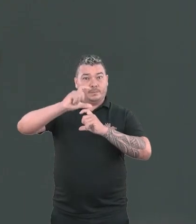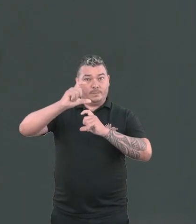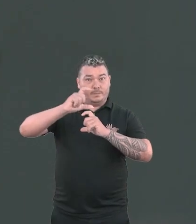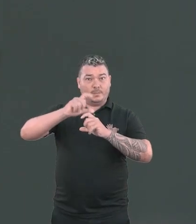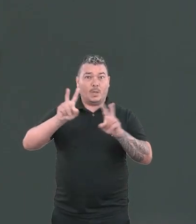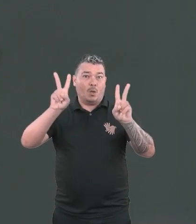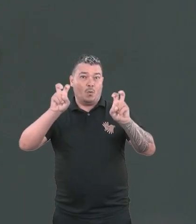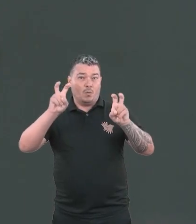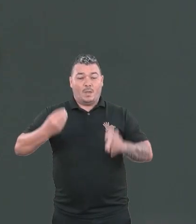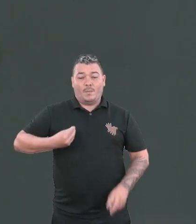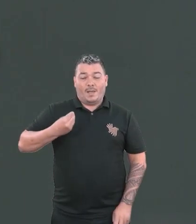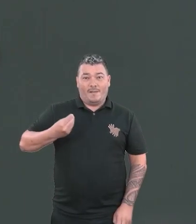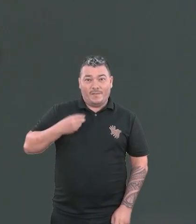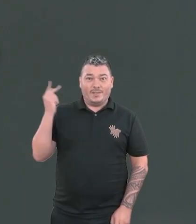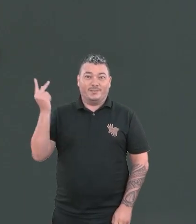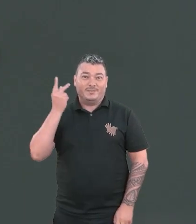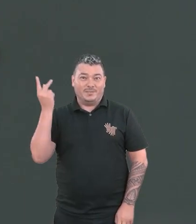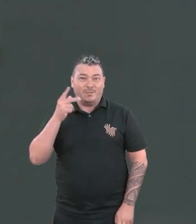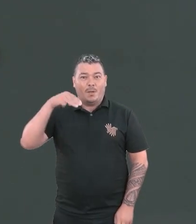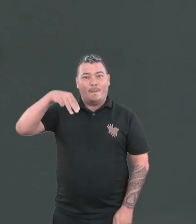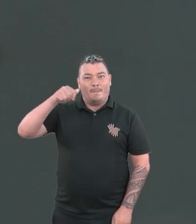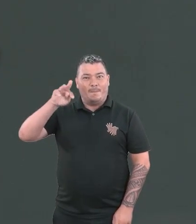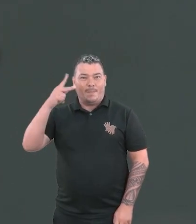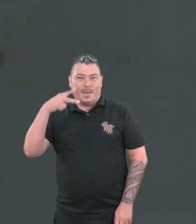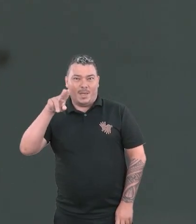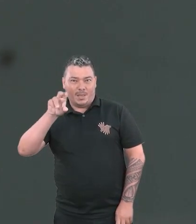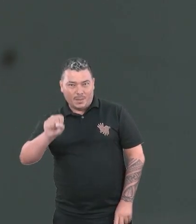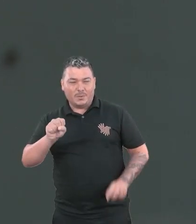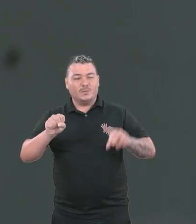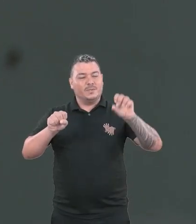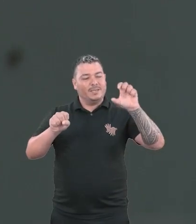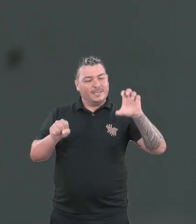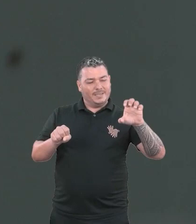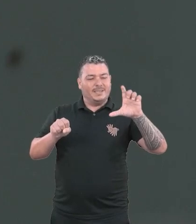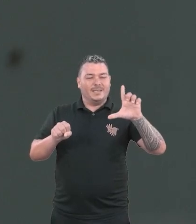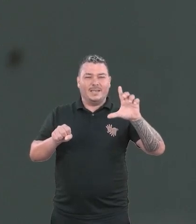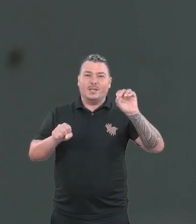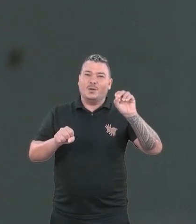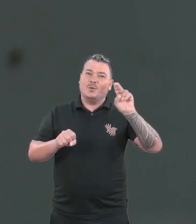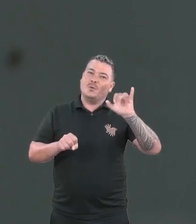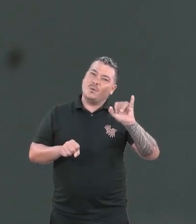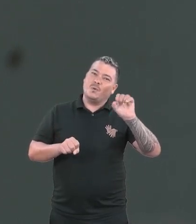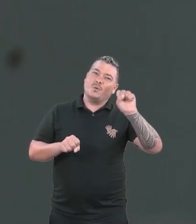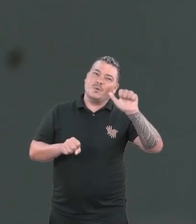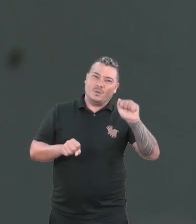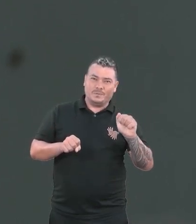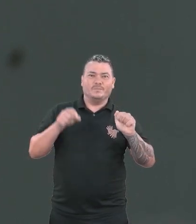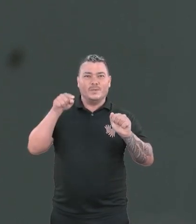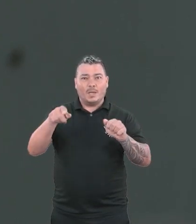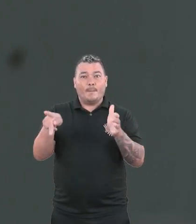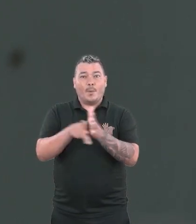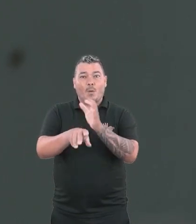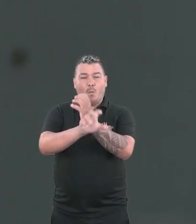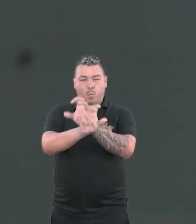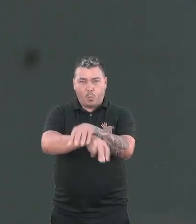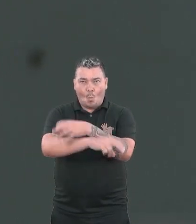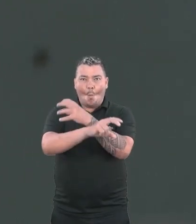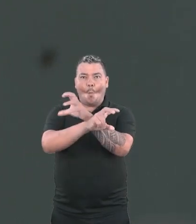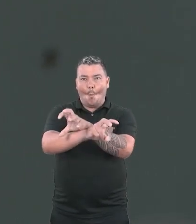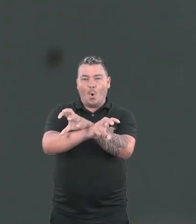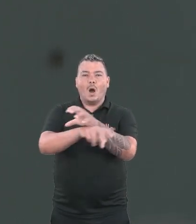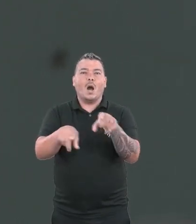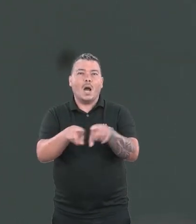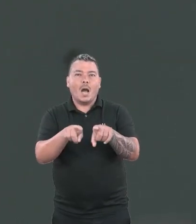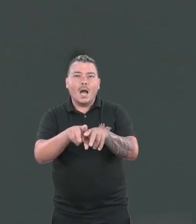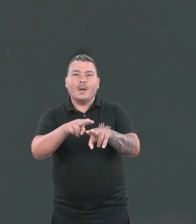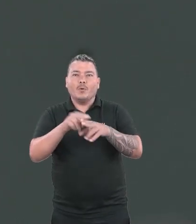A HQ, intitulada As Aventuras de Mateus e Heloísa no Sertão de Sila e Maria Bonita, ela se inicia dentro do ambiente